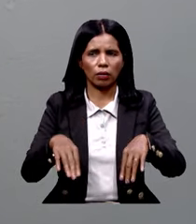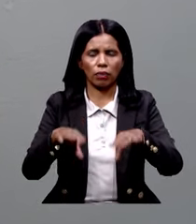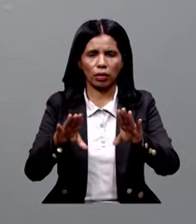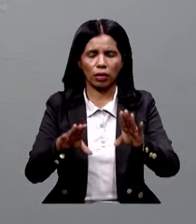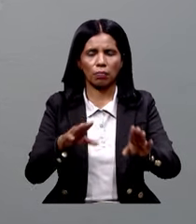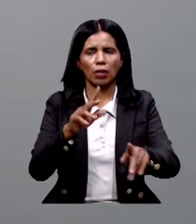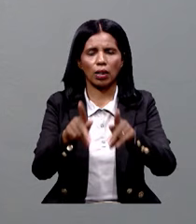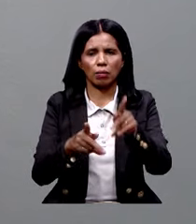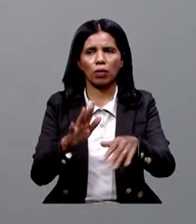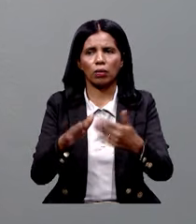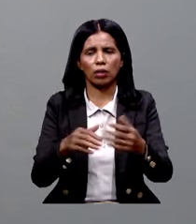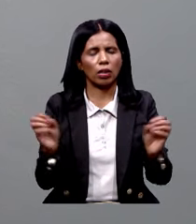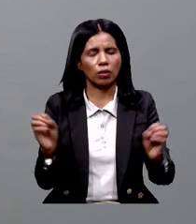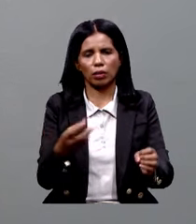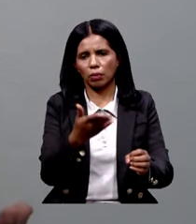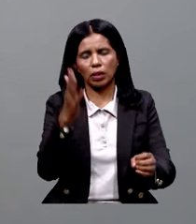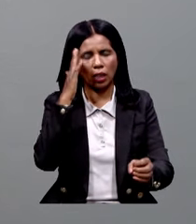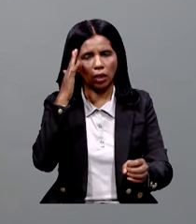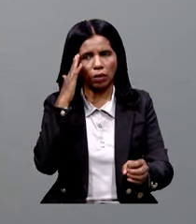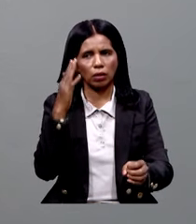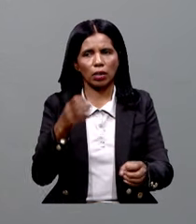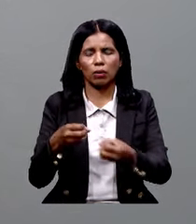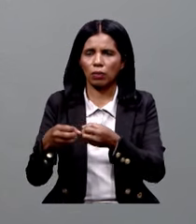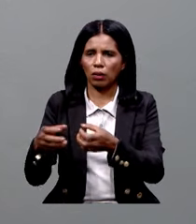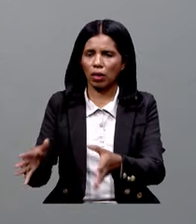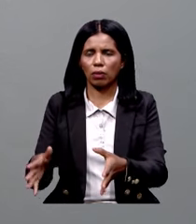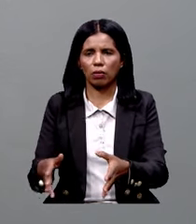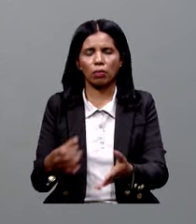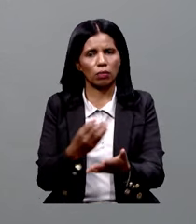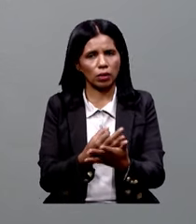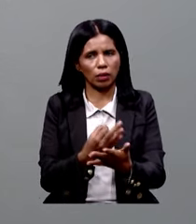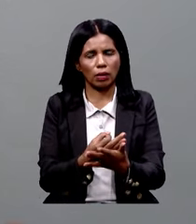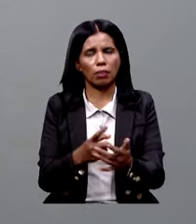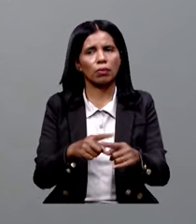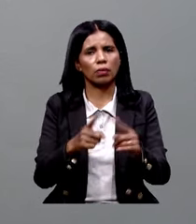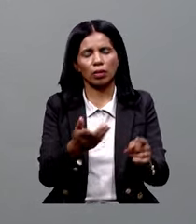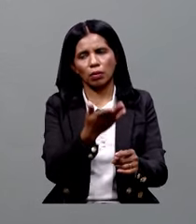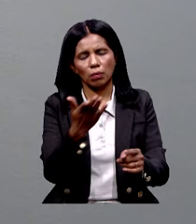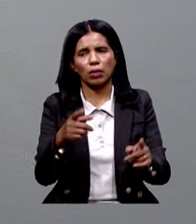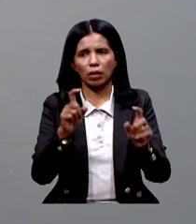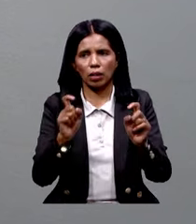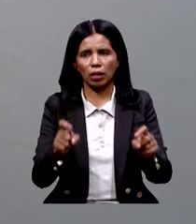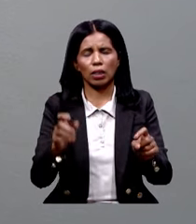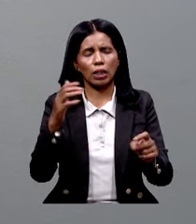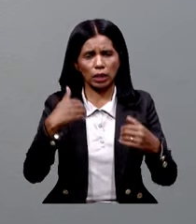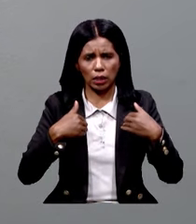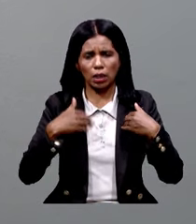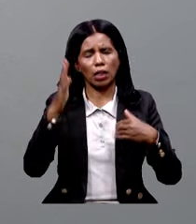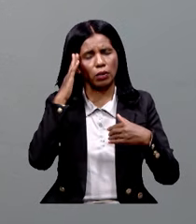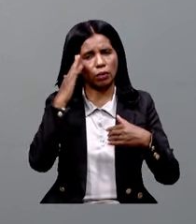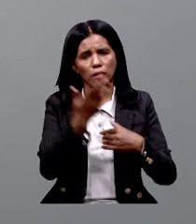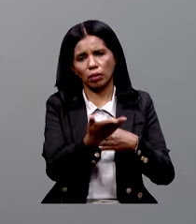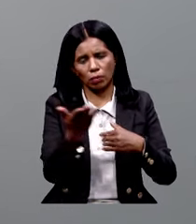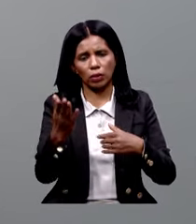La belofan ba konso laos ita botsir hano inde tam batu lakon ba biha ita botsir mos tenki konsiensia kata ba hira ita